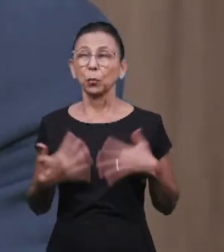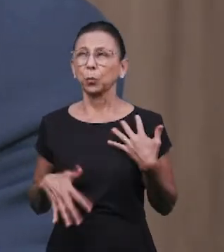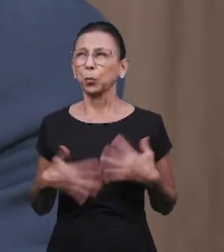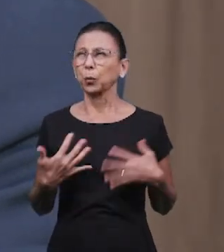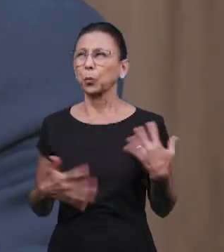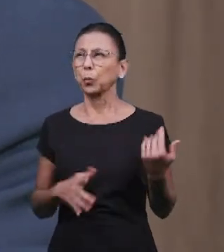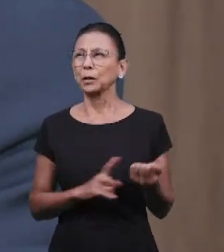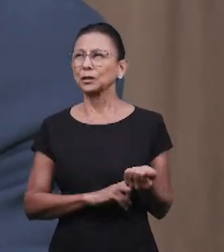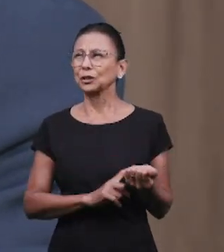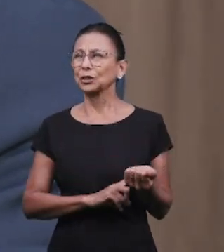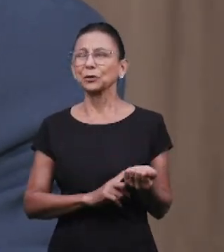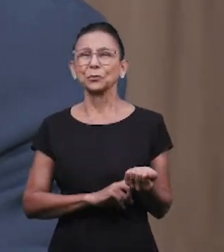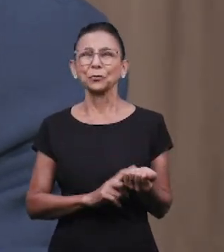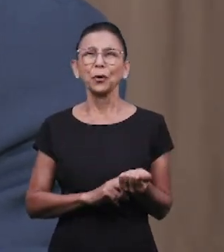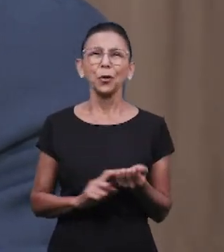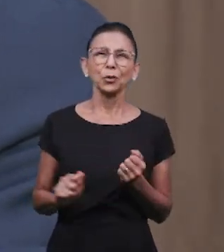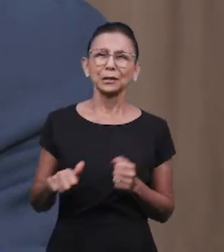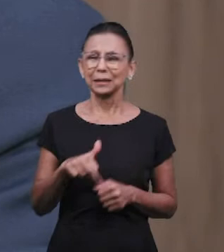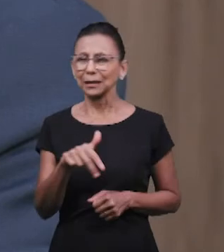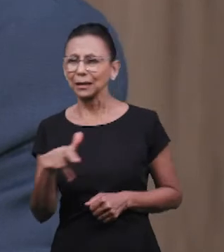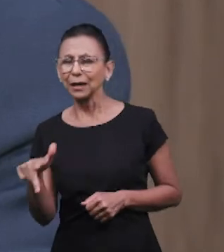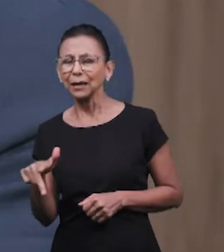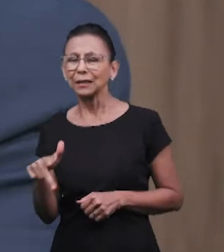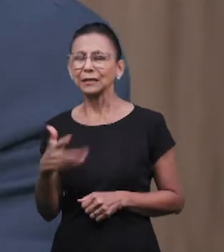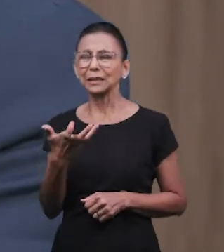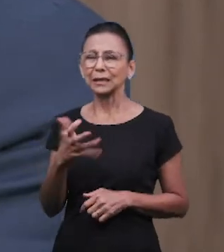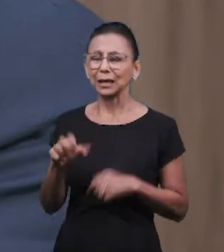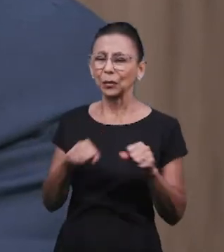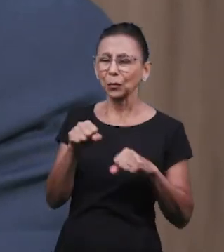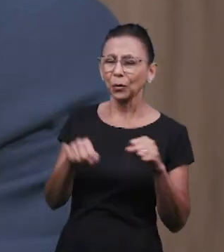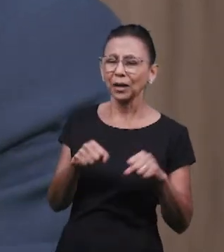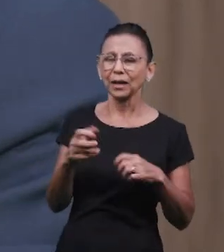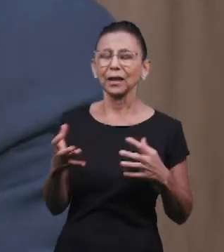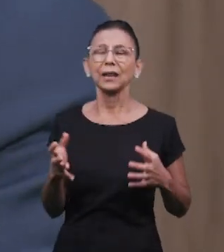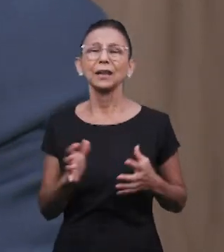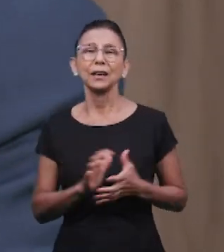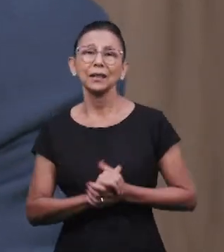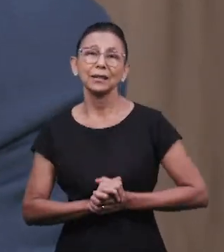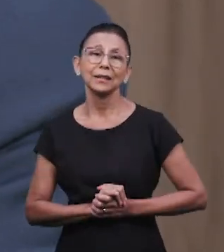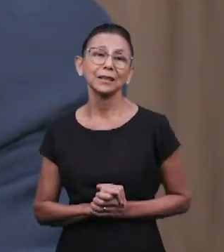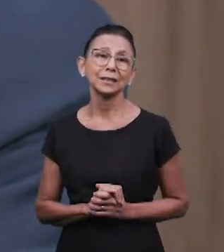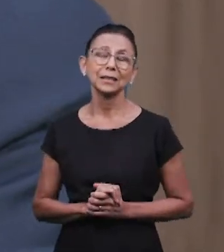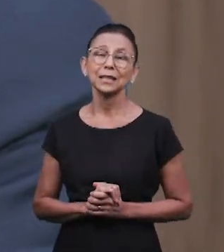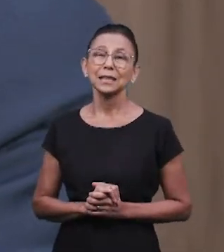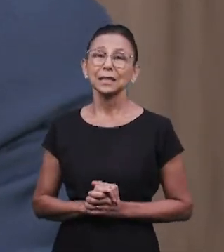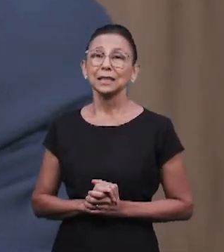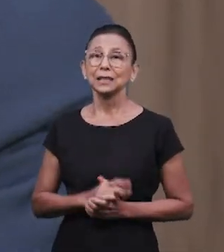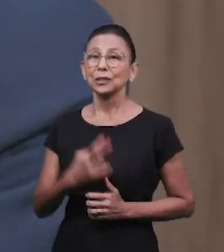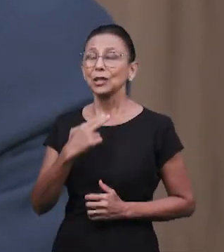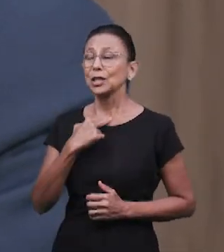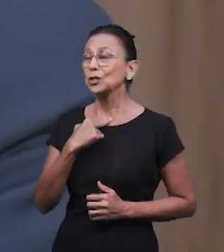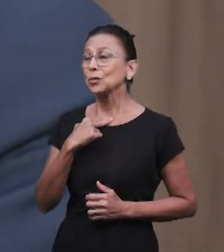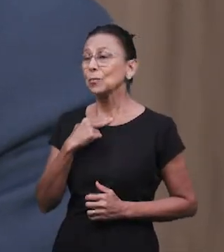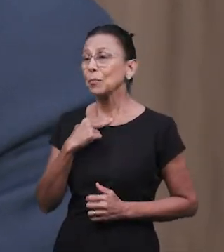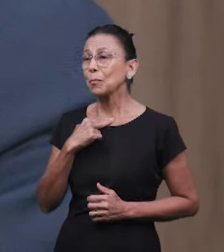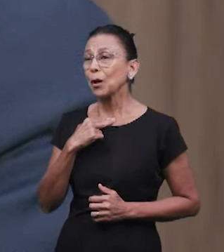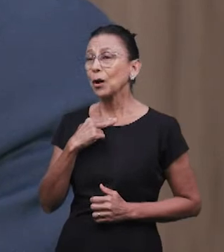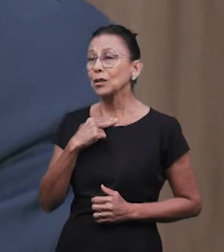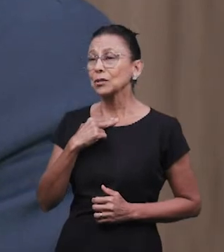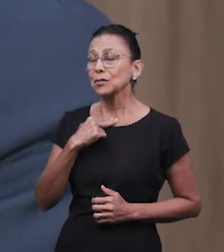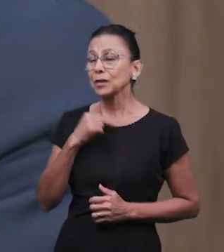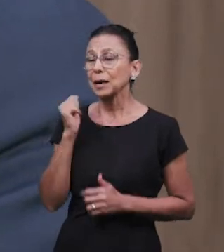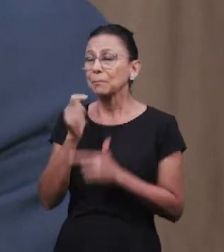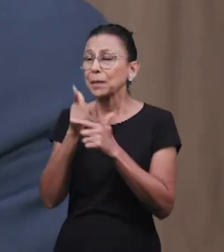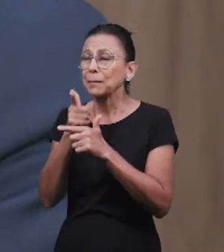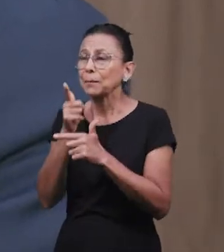pastor lidar com uma situação como essa? Ele não pode chamar atenção. Ele também, por outro lado, o pastor pregando, ninguém vai prestar atenção na mensagem dele se uma